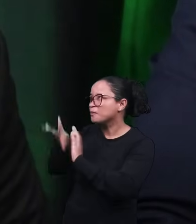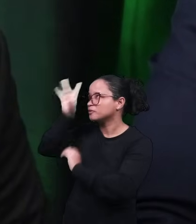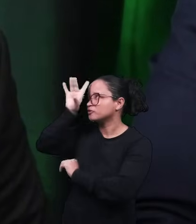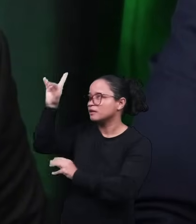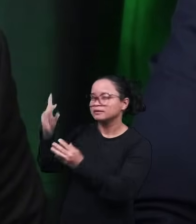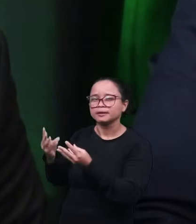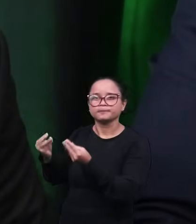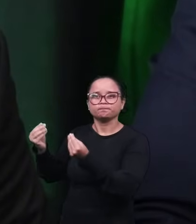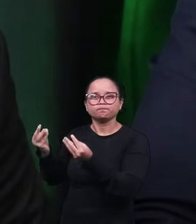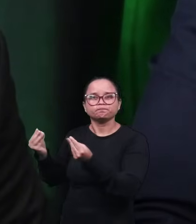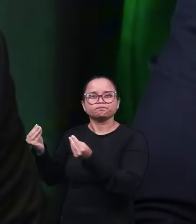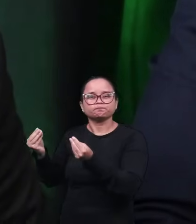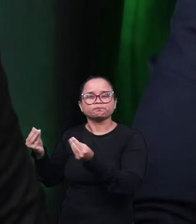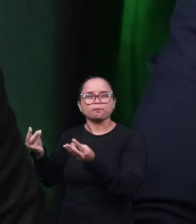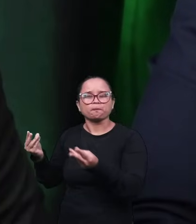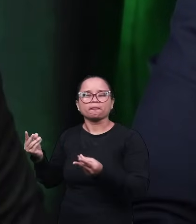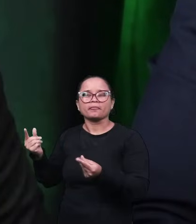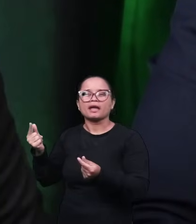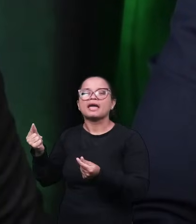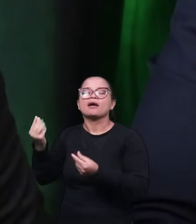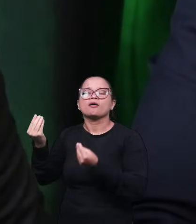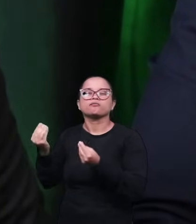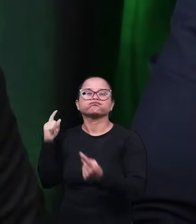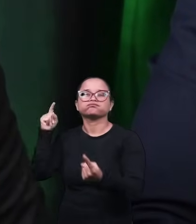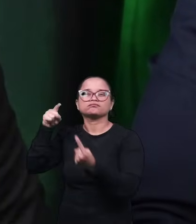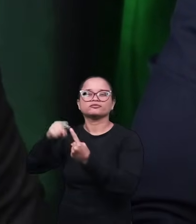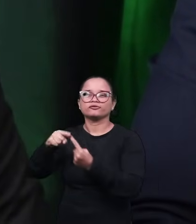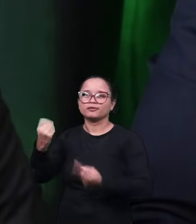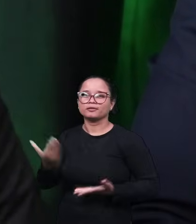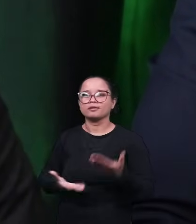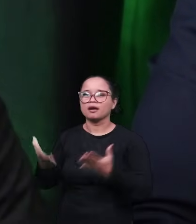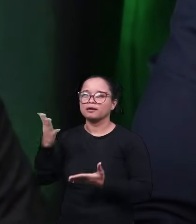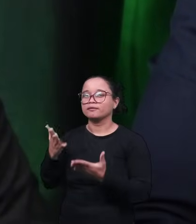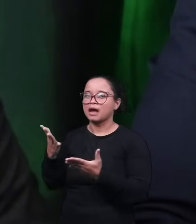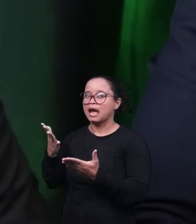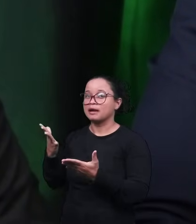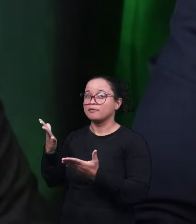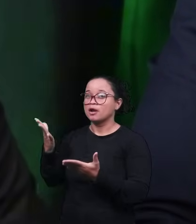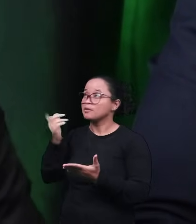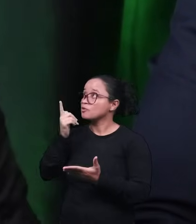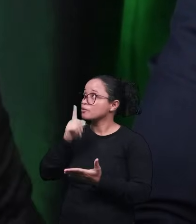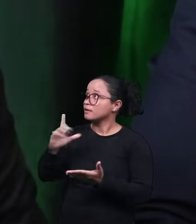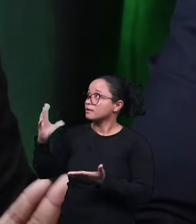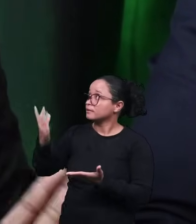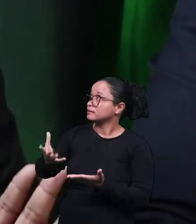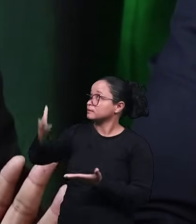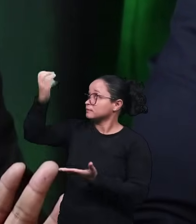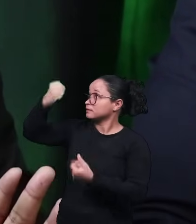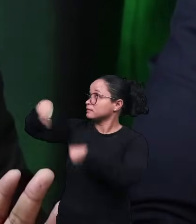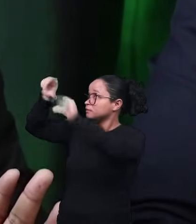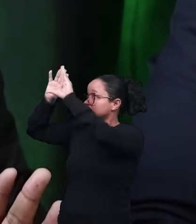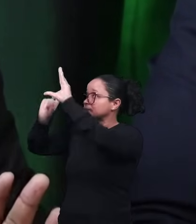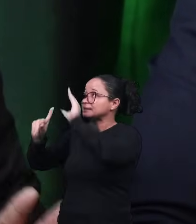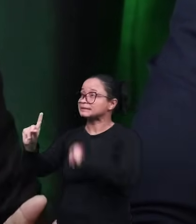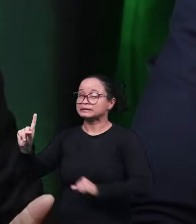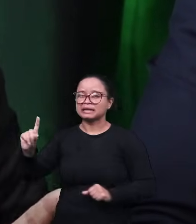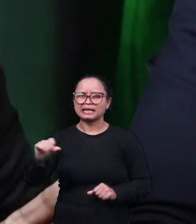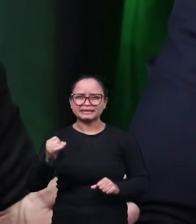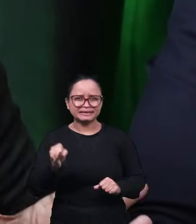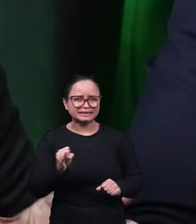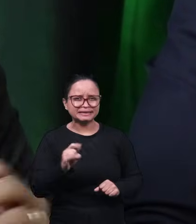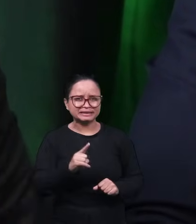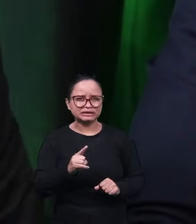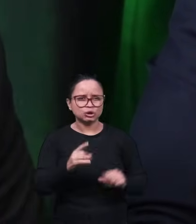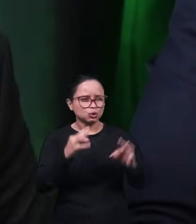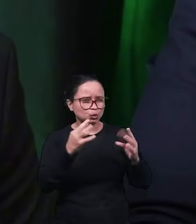ela leva o homem a Jesus. E tudo que leva o homem para outro caminho não é fé. Não é fé.